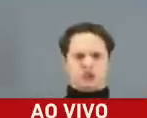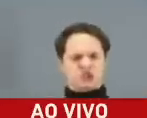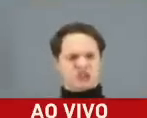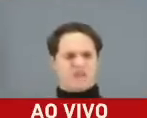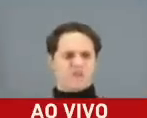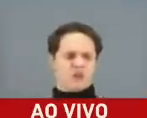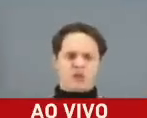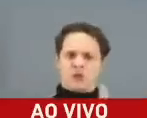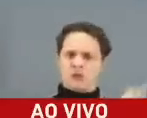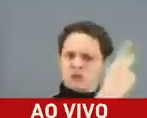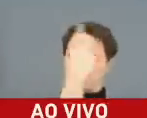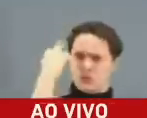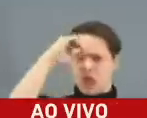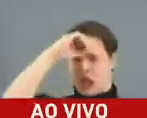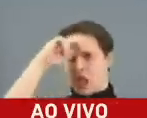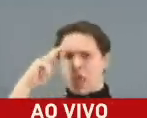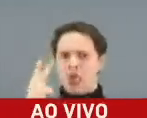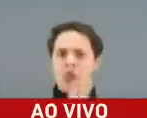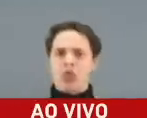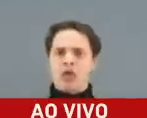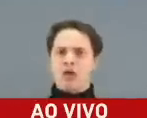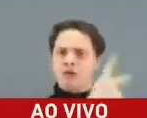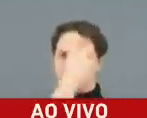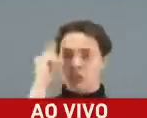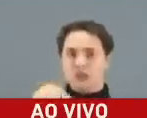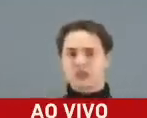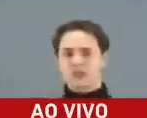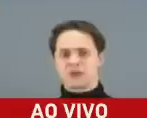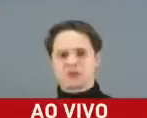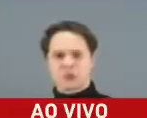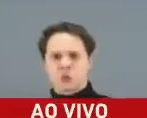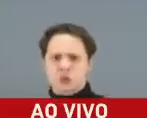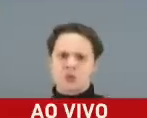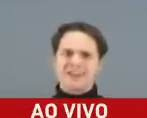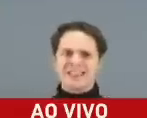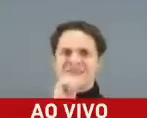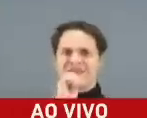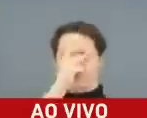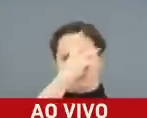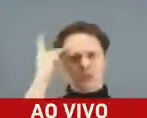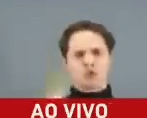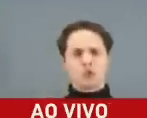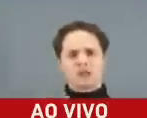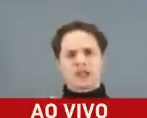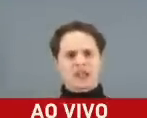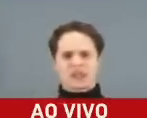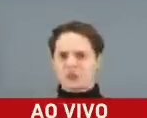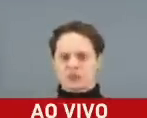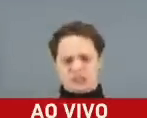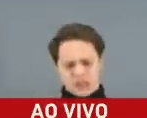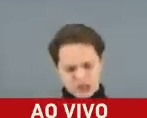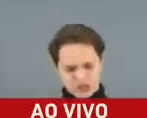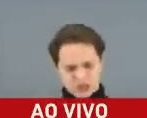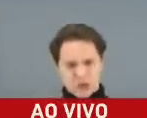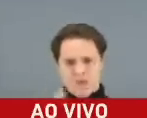colocar pessoas inocentes injustamente na cadeia, e essa CPMI ainda sendo utilizada por pessoas insensíveis, que não são